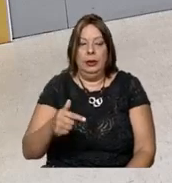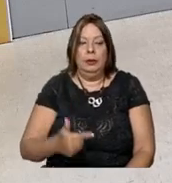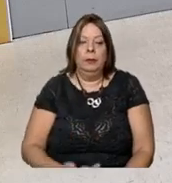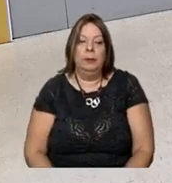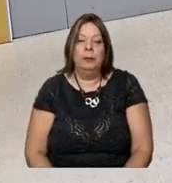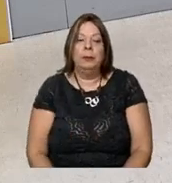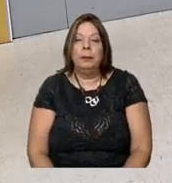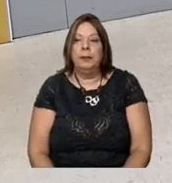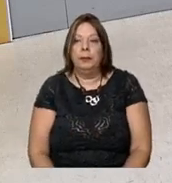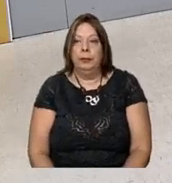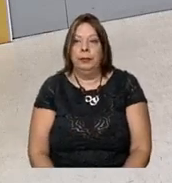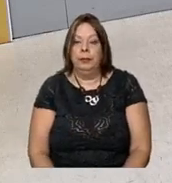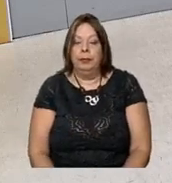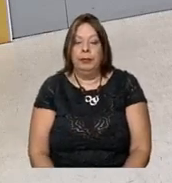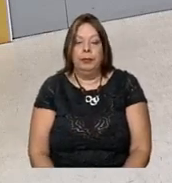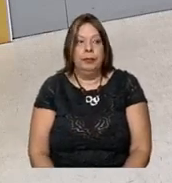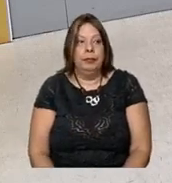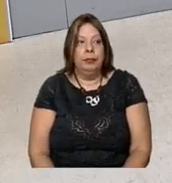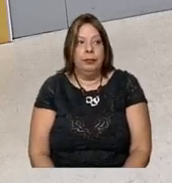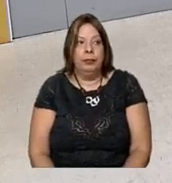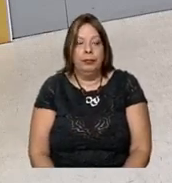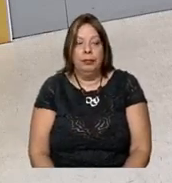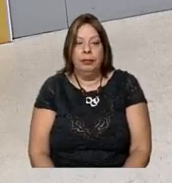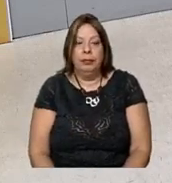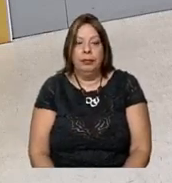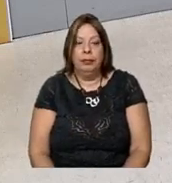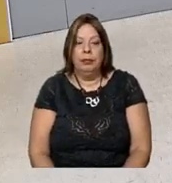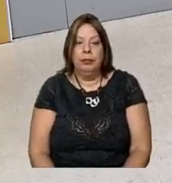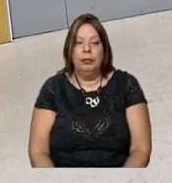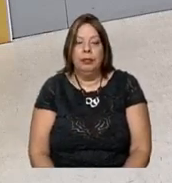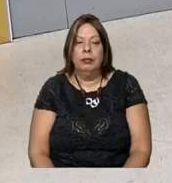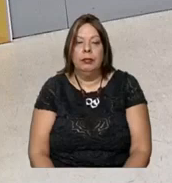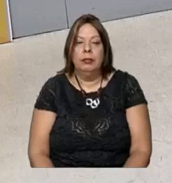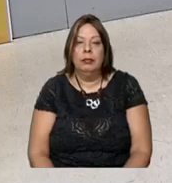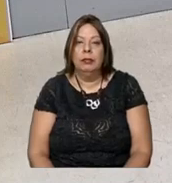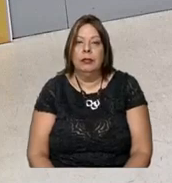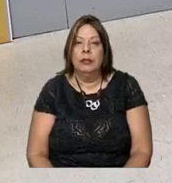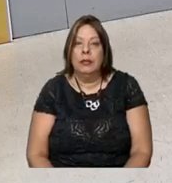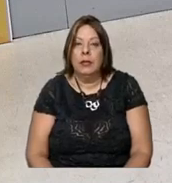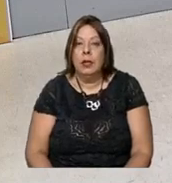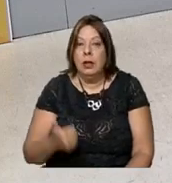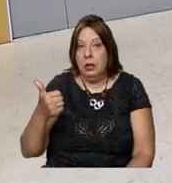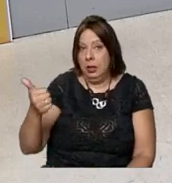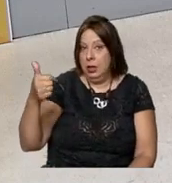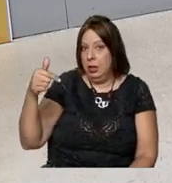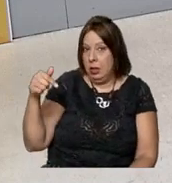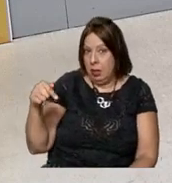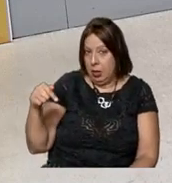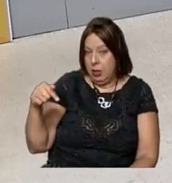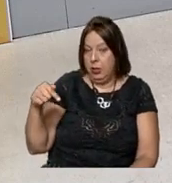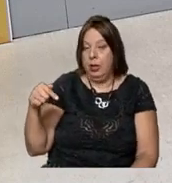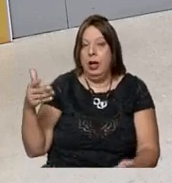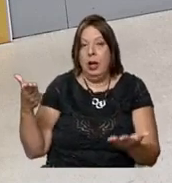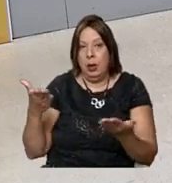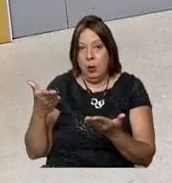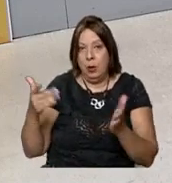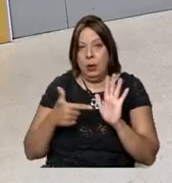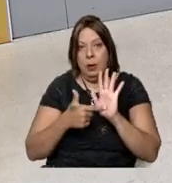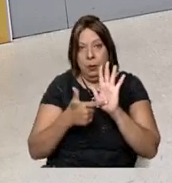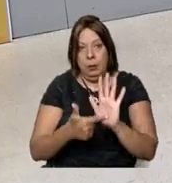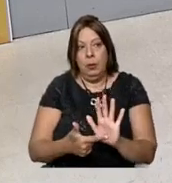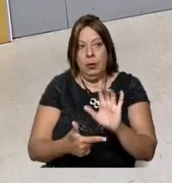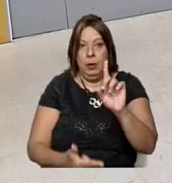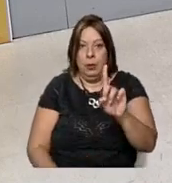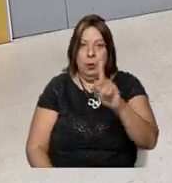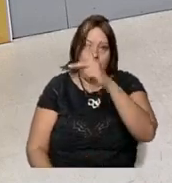17. Marcou 17. 17, marcou. Rogério, última bola que você chamou e coloca um título aí com